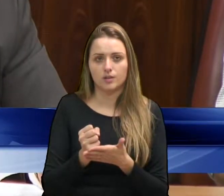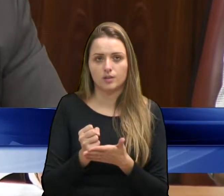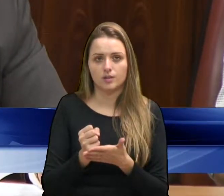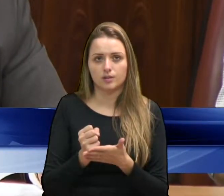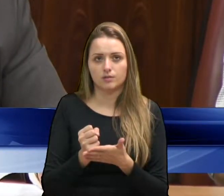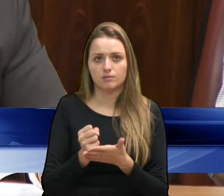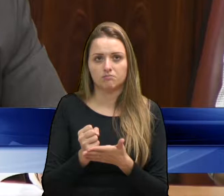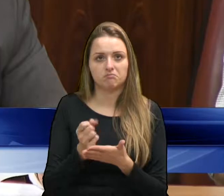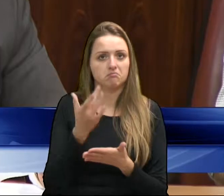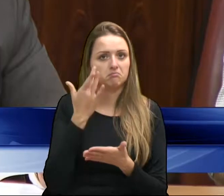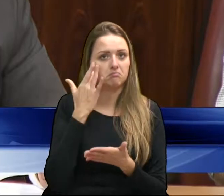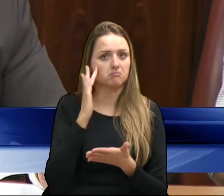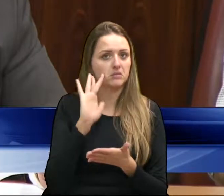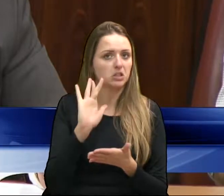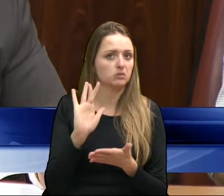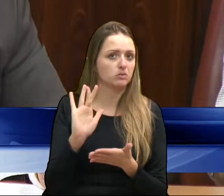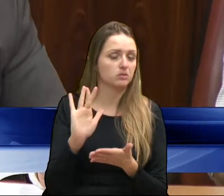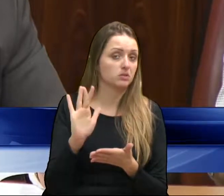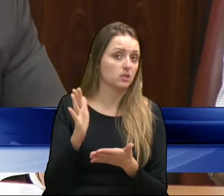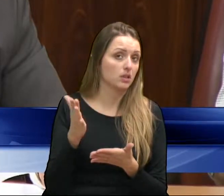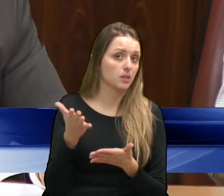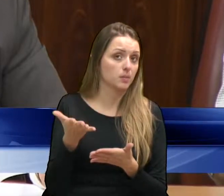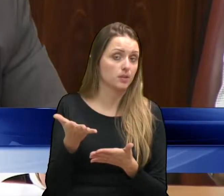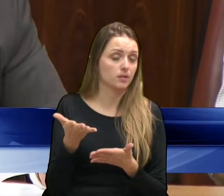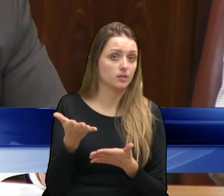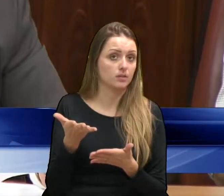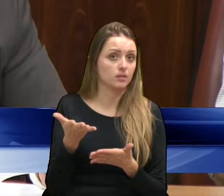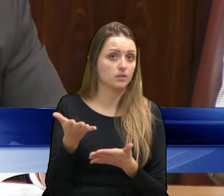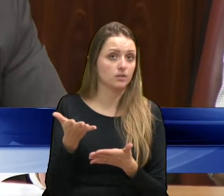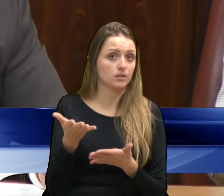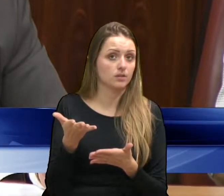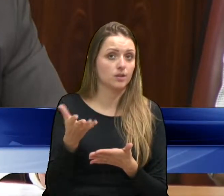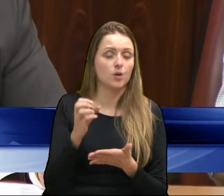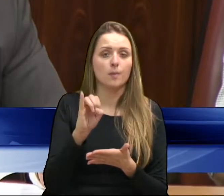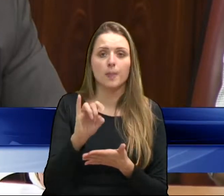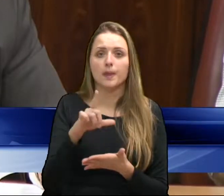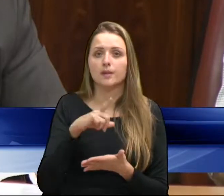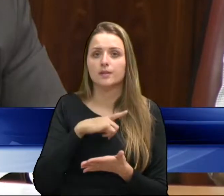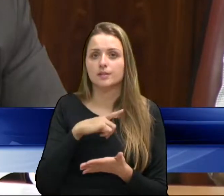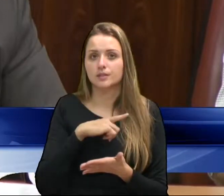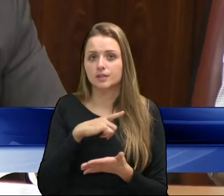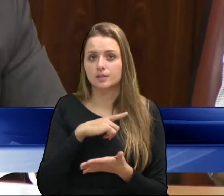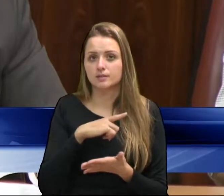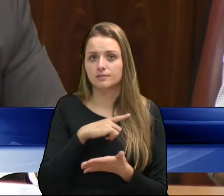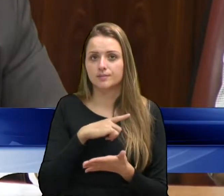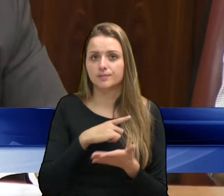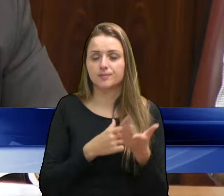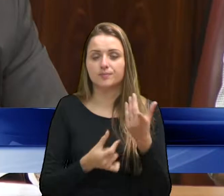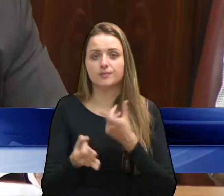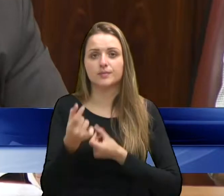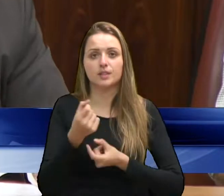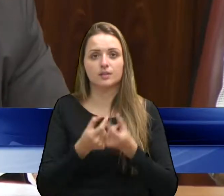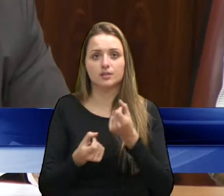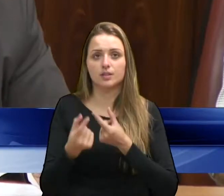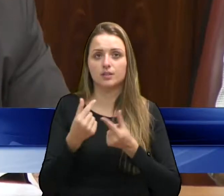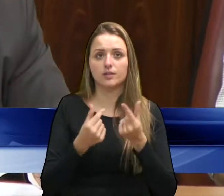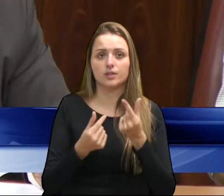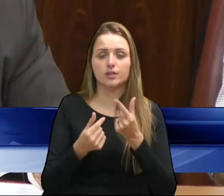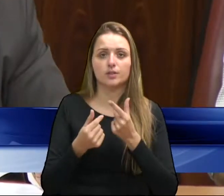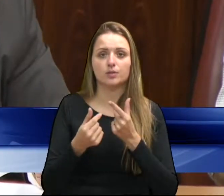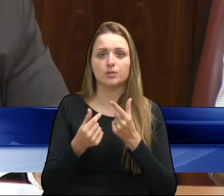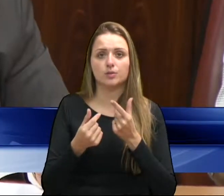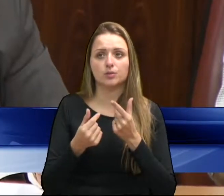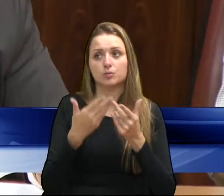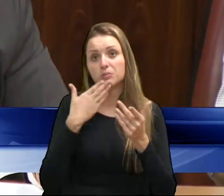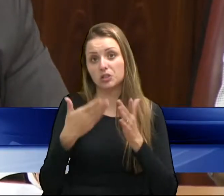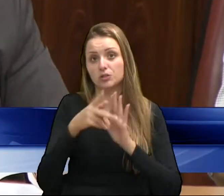Não se sabe até então se teria alguma referência neste projeto de lei quanto a